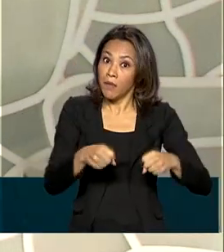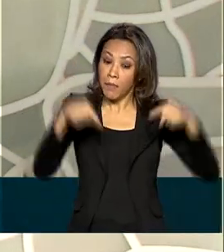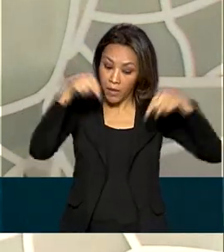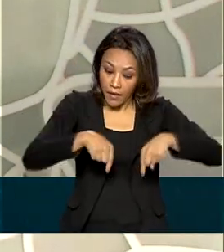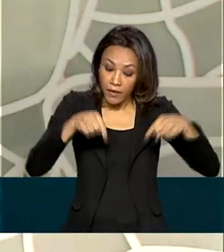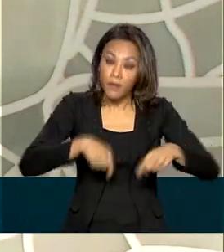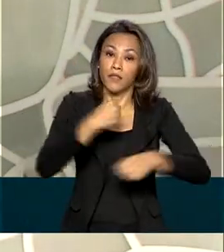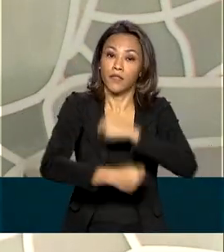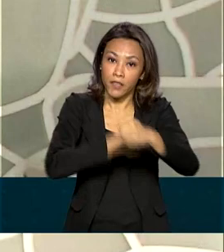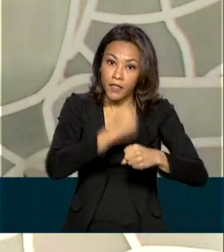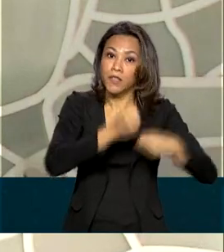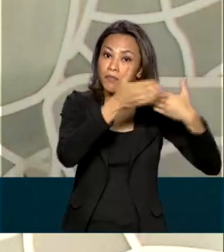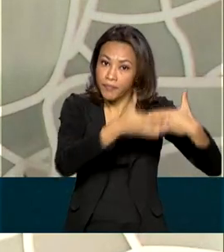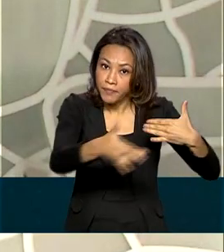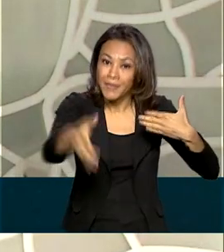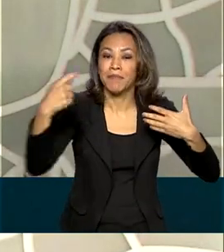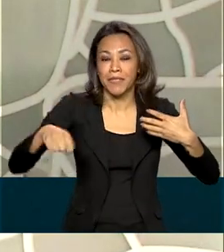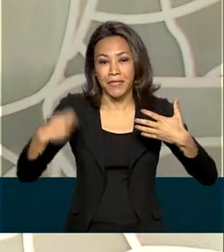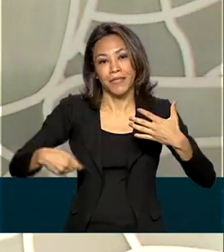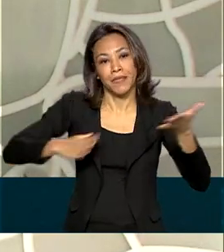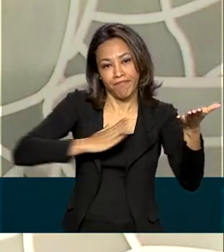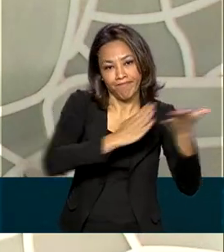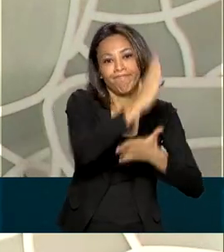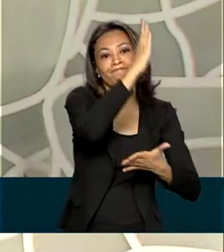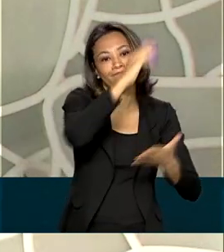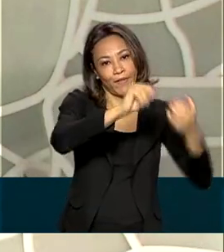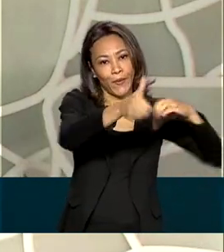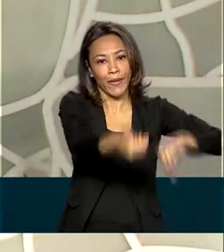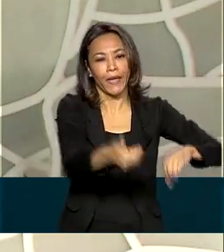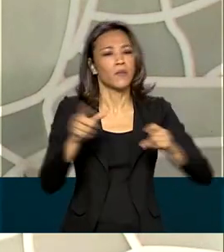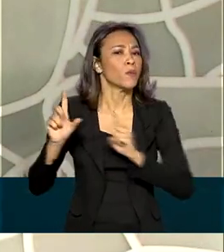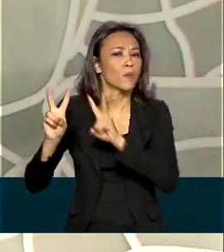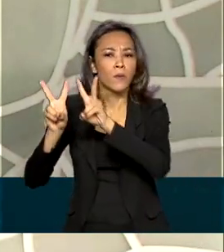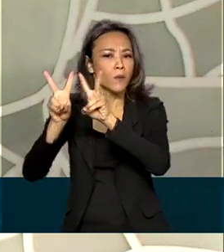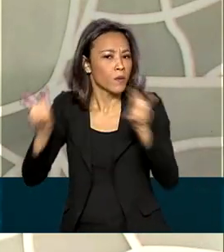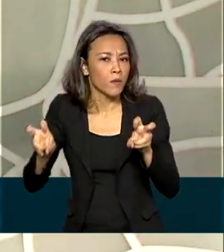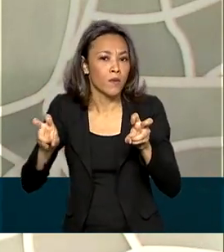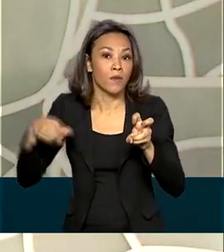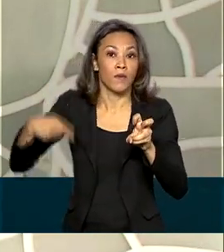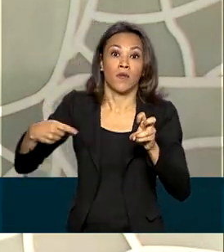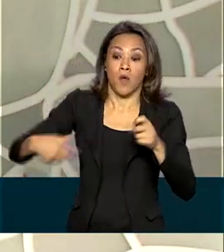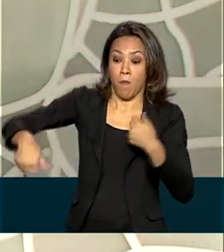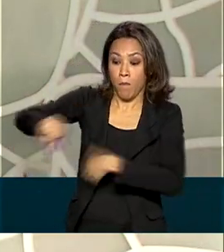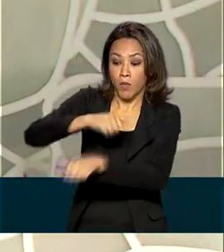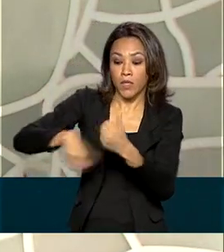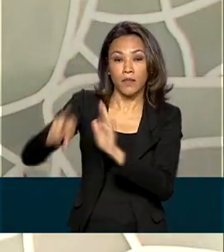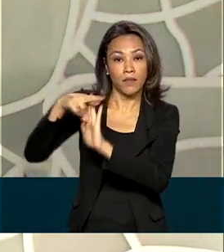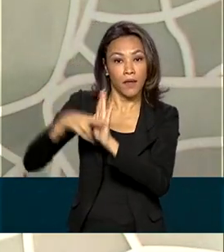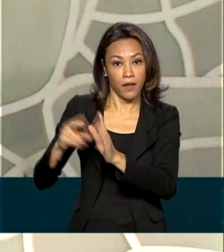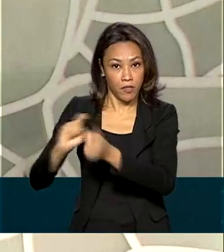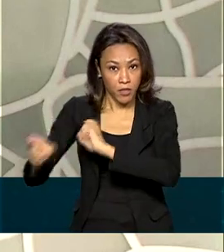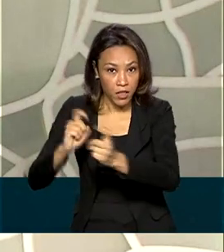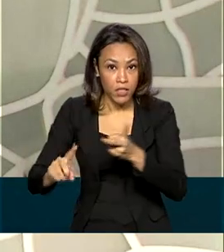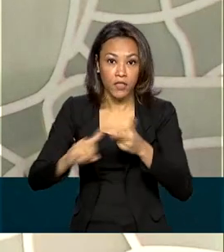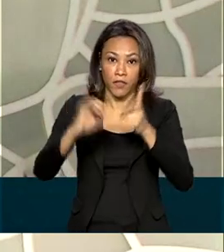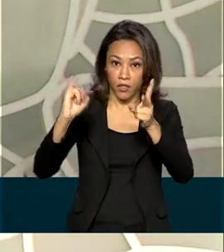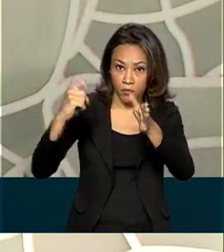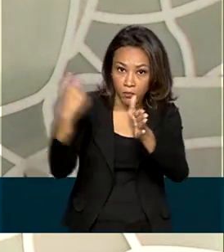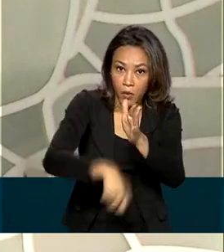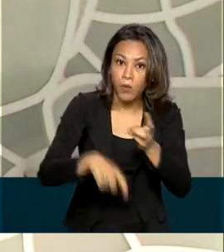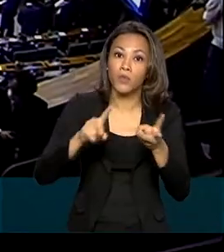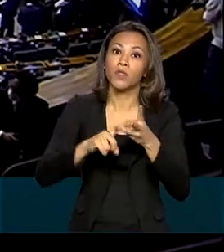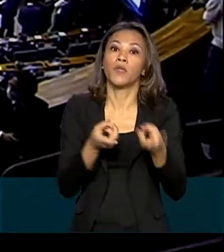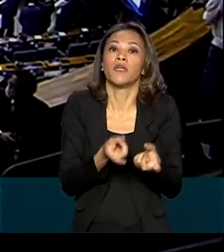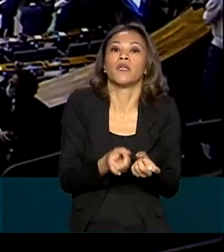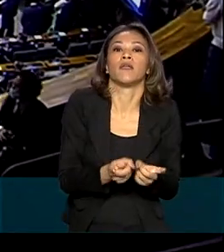que precisam passar pelo congresso nacional entre elas estão as reformas administrativa e tributária e as